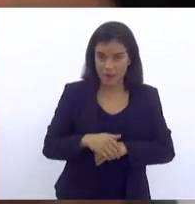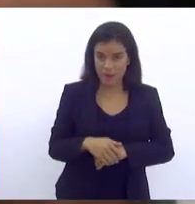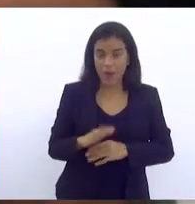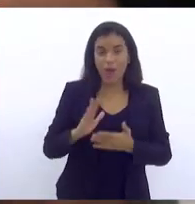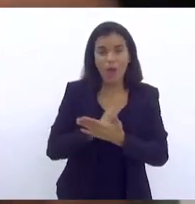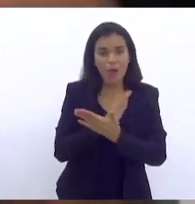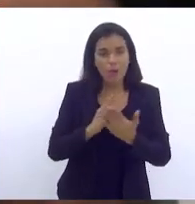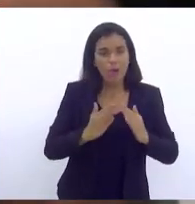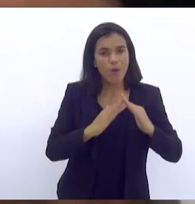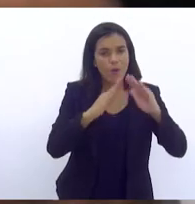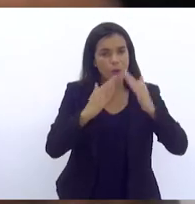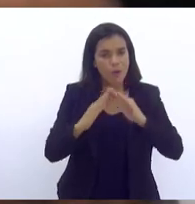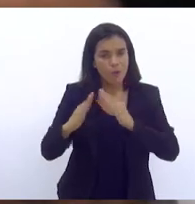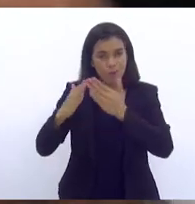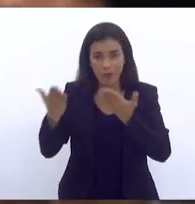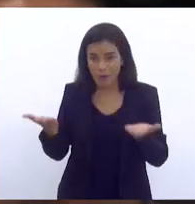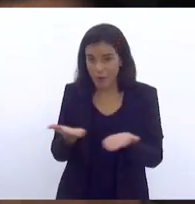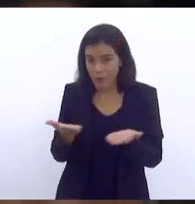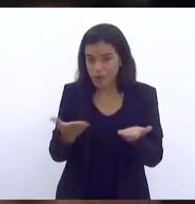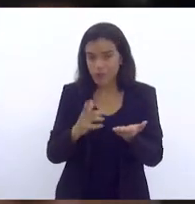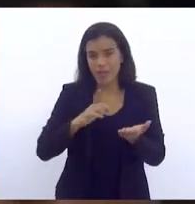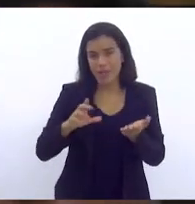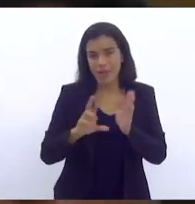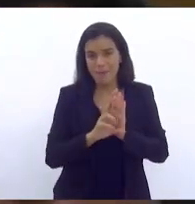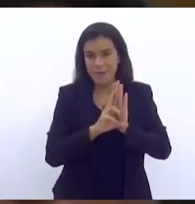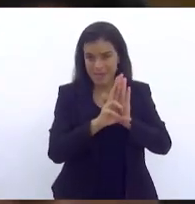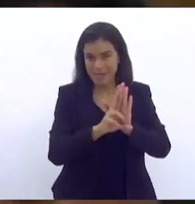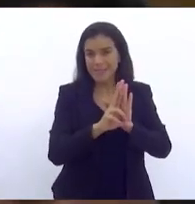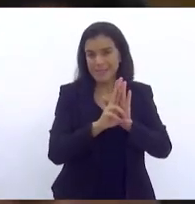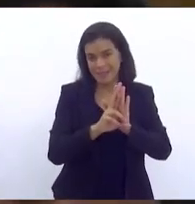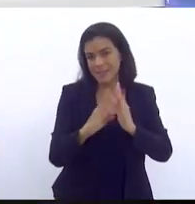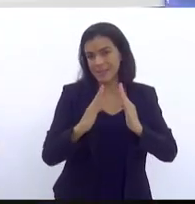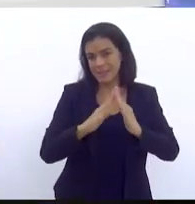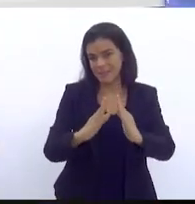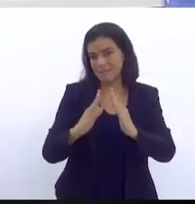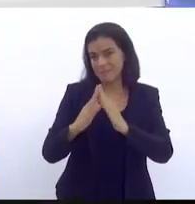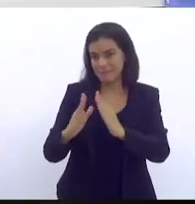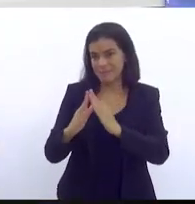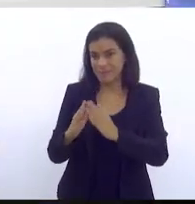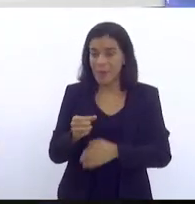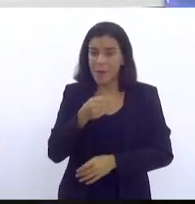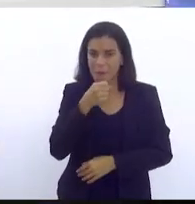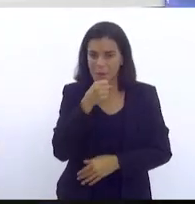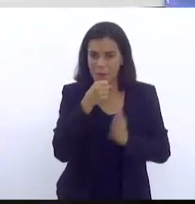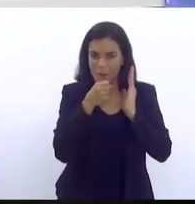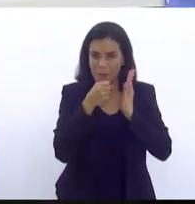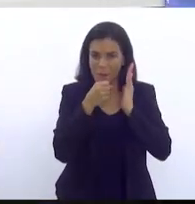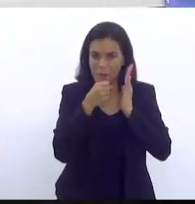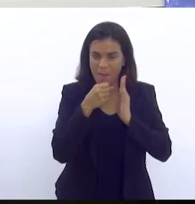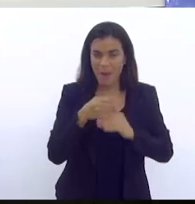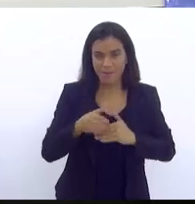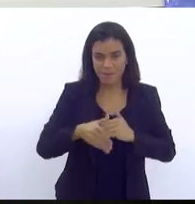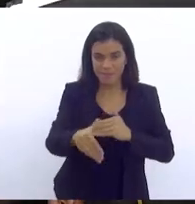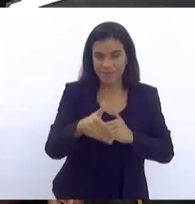comunidades representadas aqui hoje e que torço que pegam logo no microfone